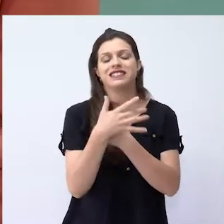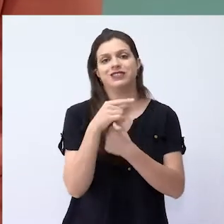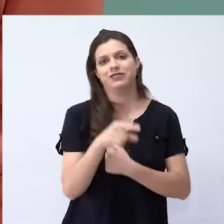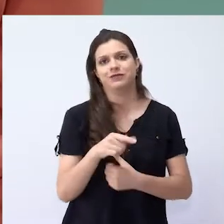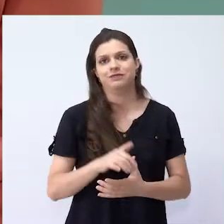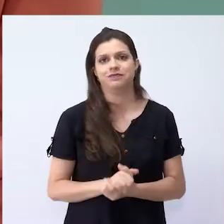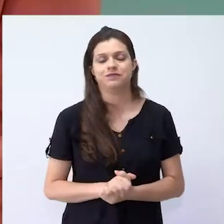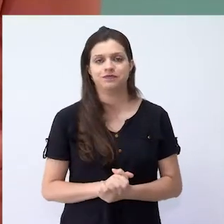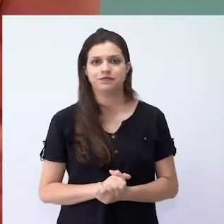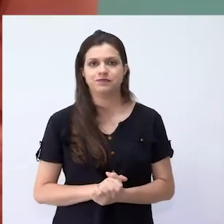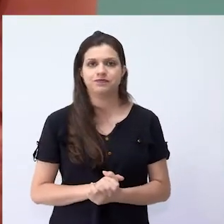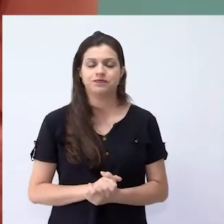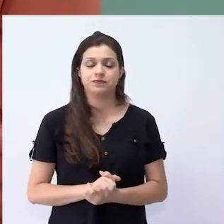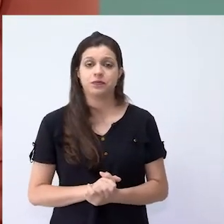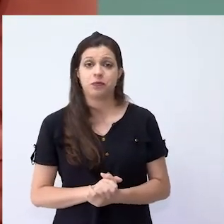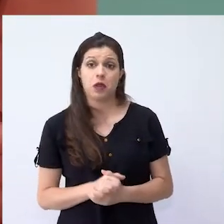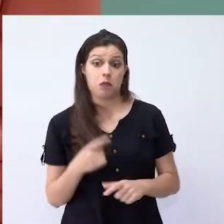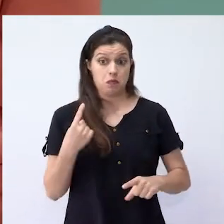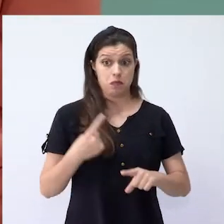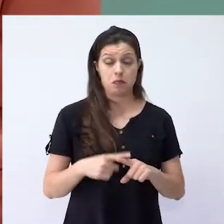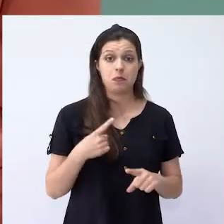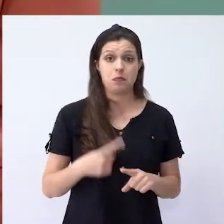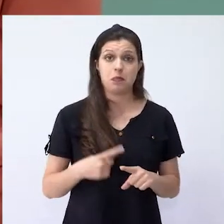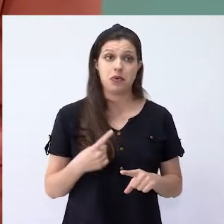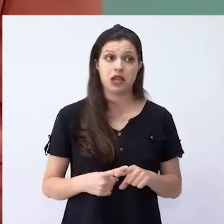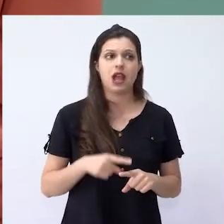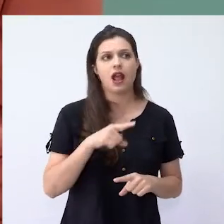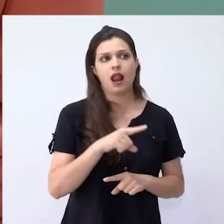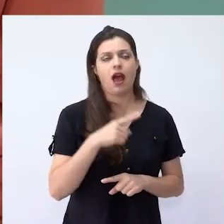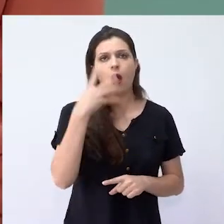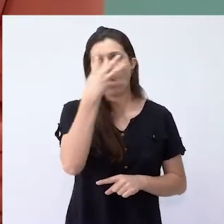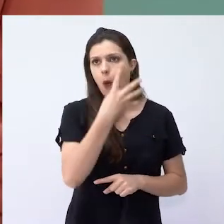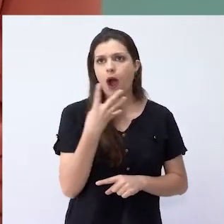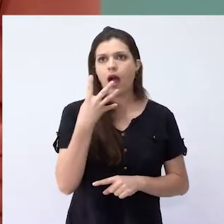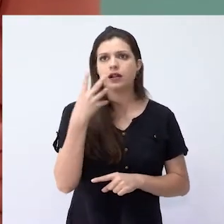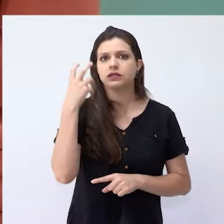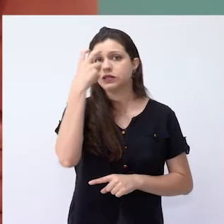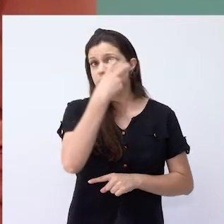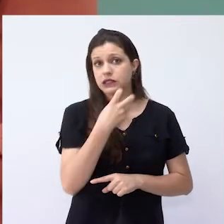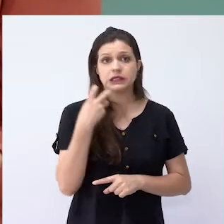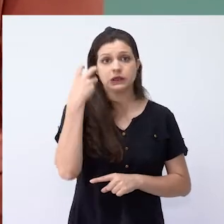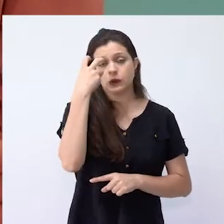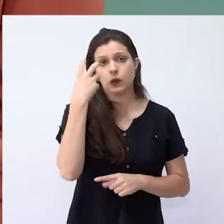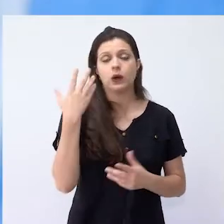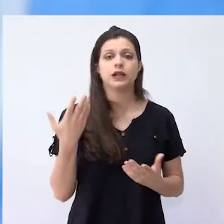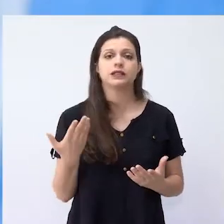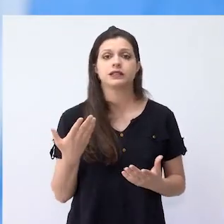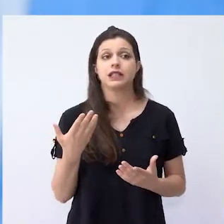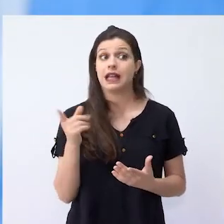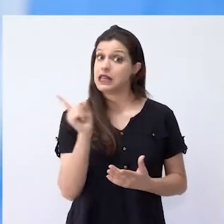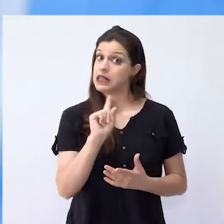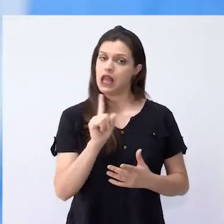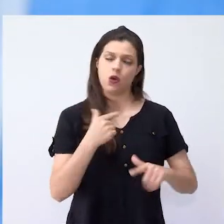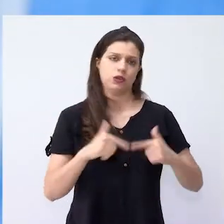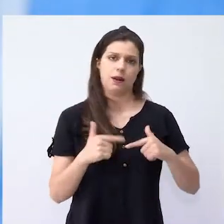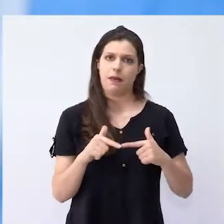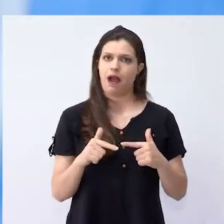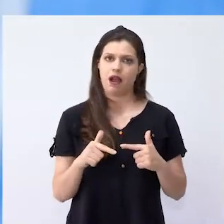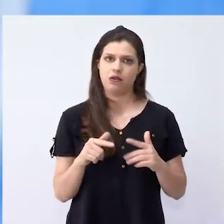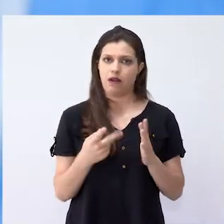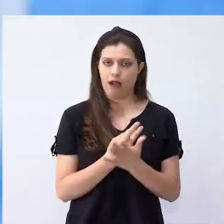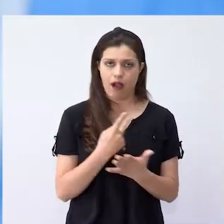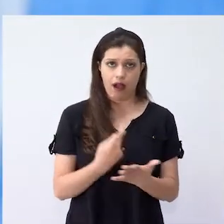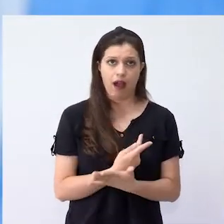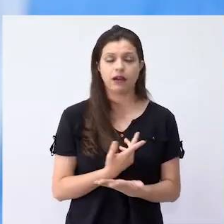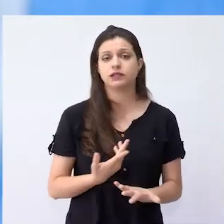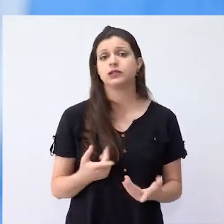está protegido, potencialmente protegido, porque ele está passando ali 4, 5 horas do dia dele e